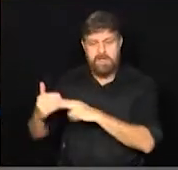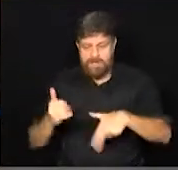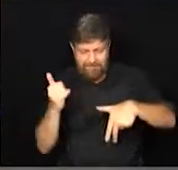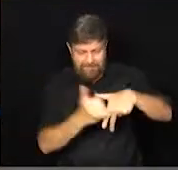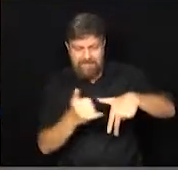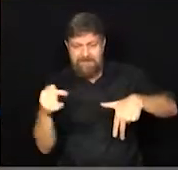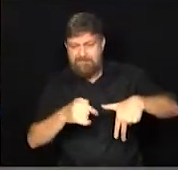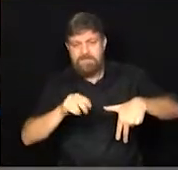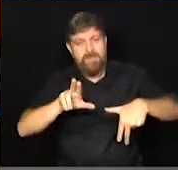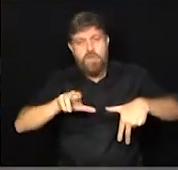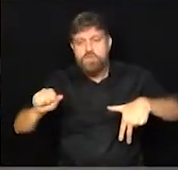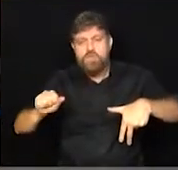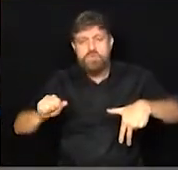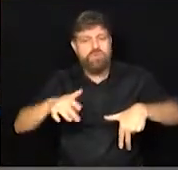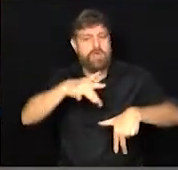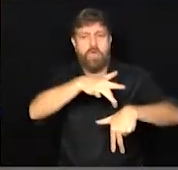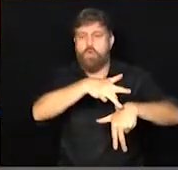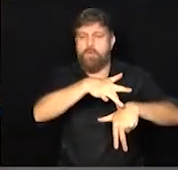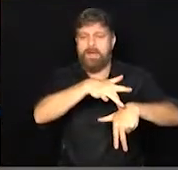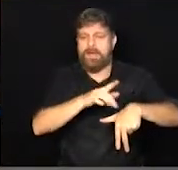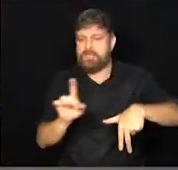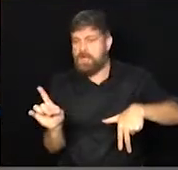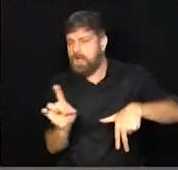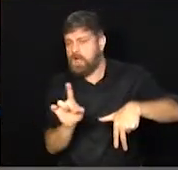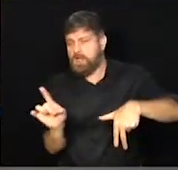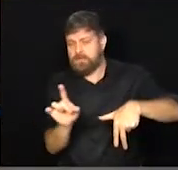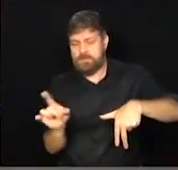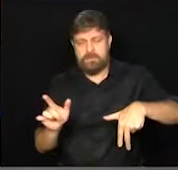nunca é da mulher. Eu acho